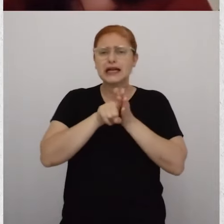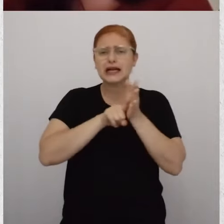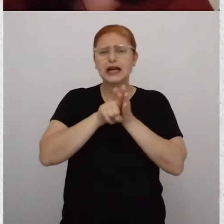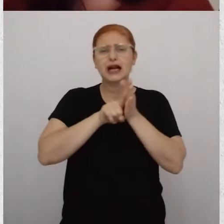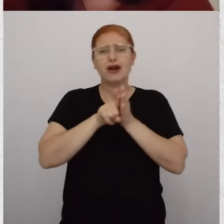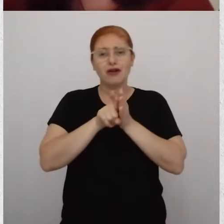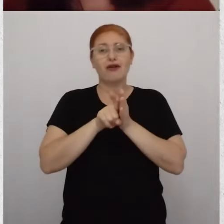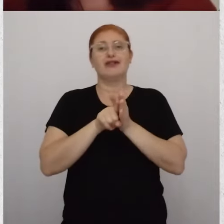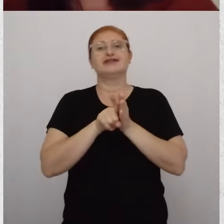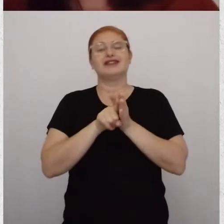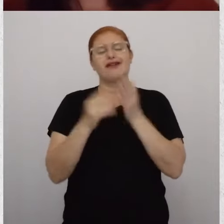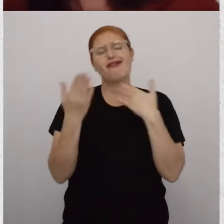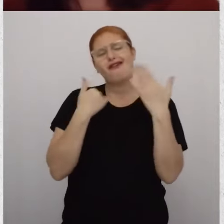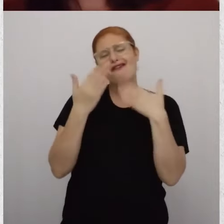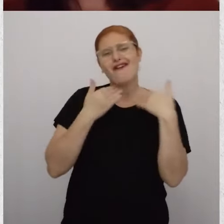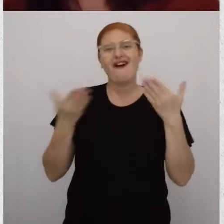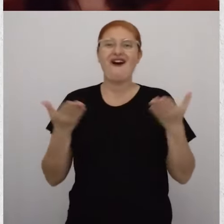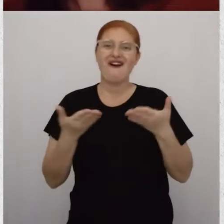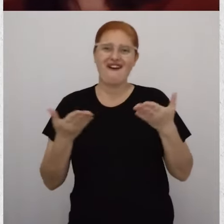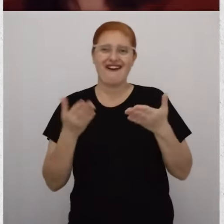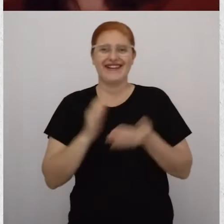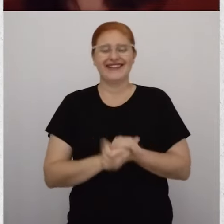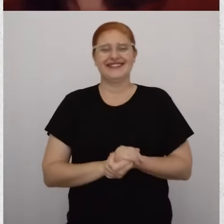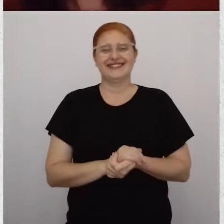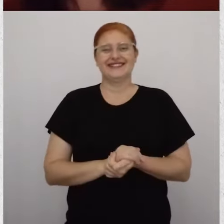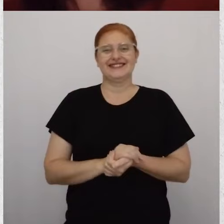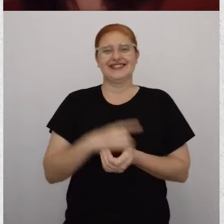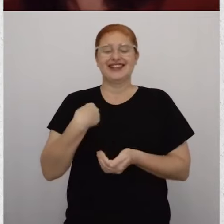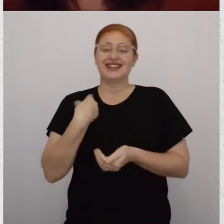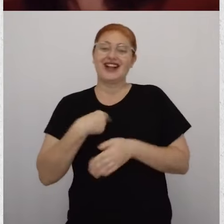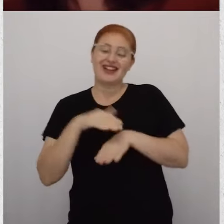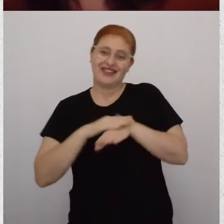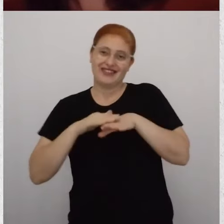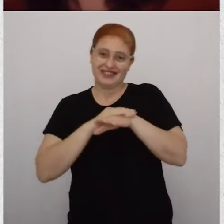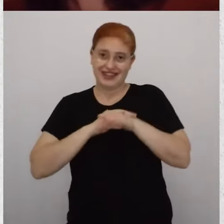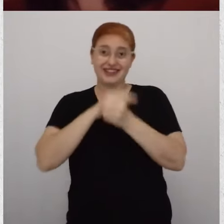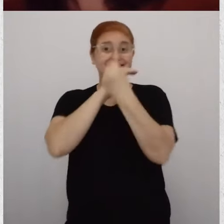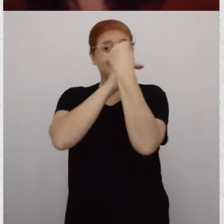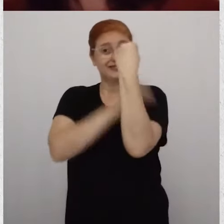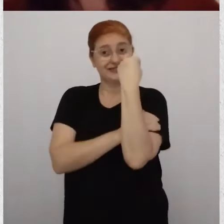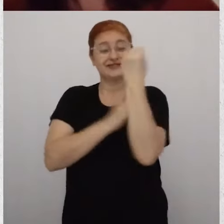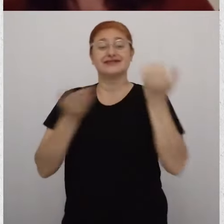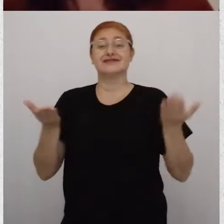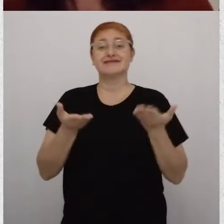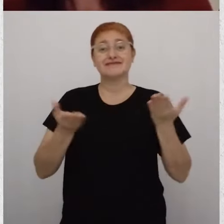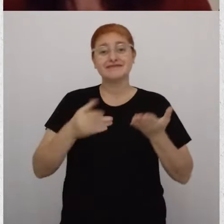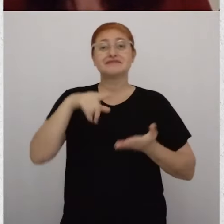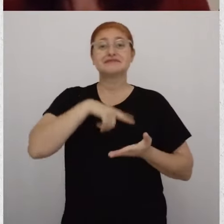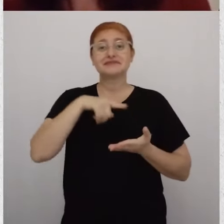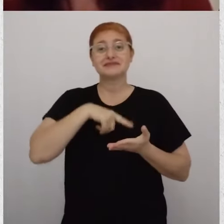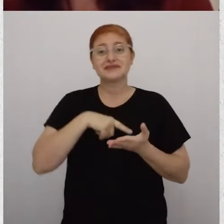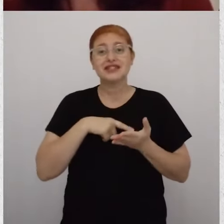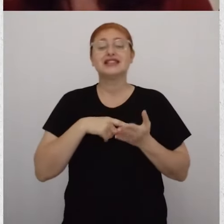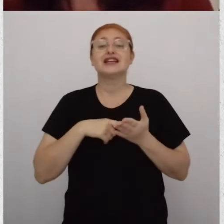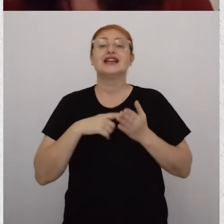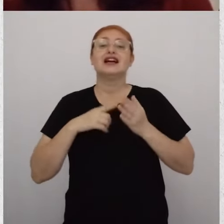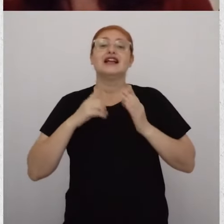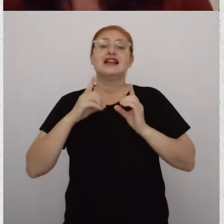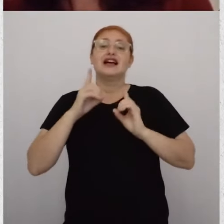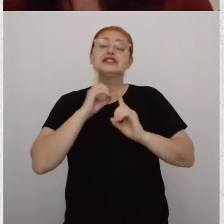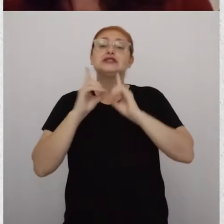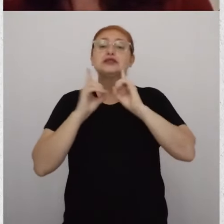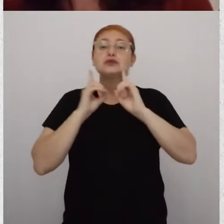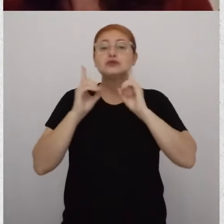que eu vou entrevistar hoje, nessa prosa. A nossa prosa feminista hoje vai trazer essa discussão sobre